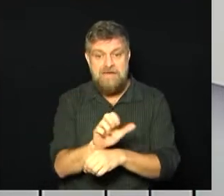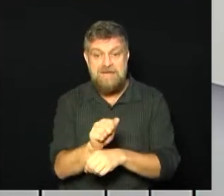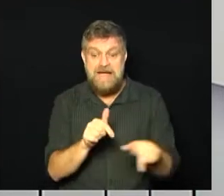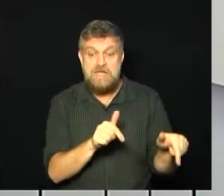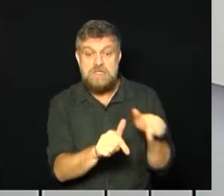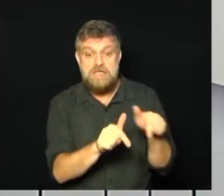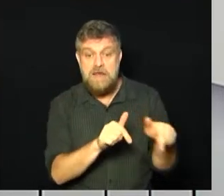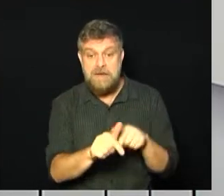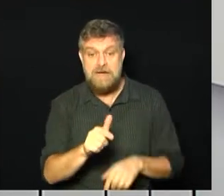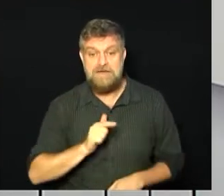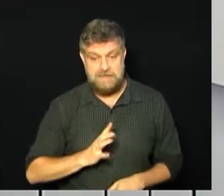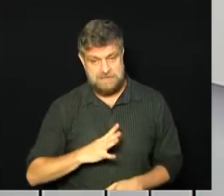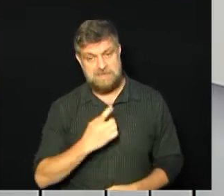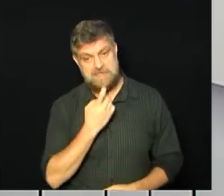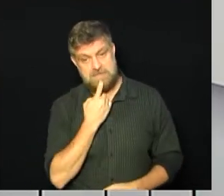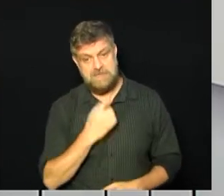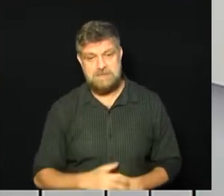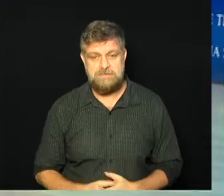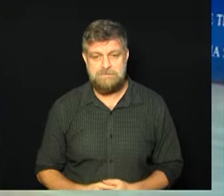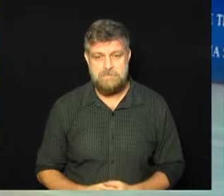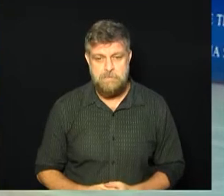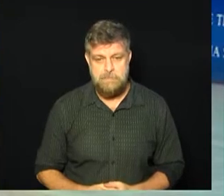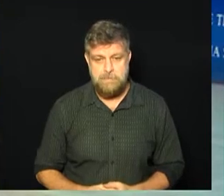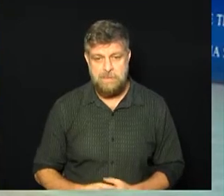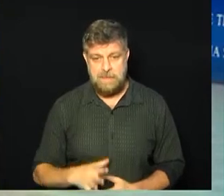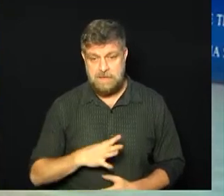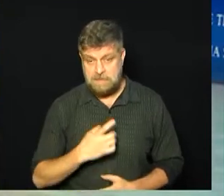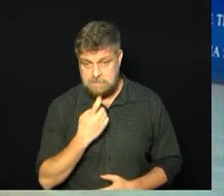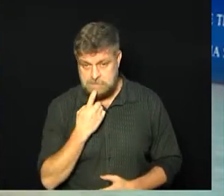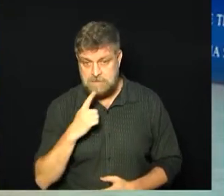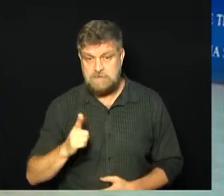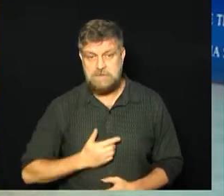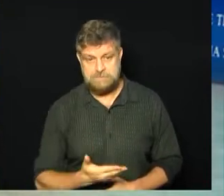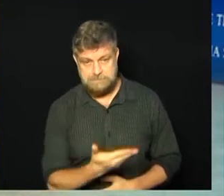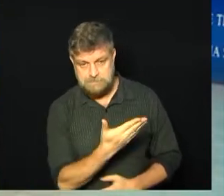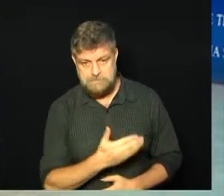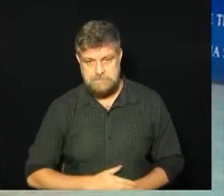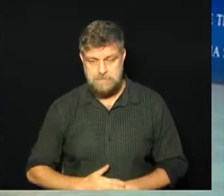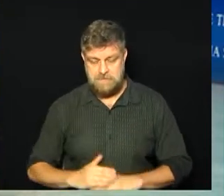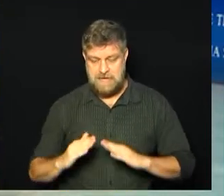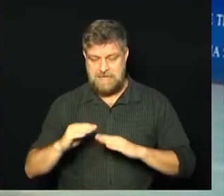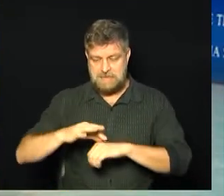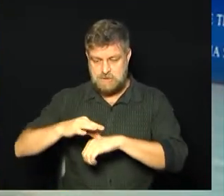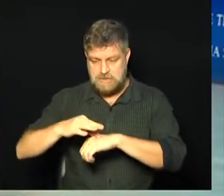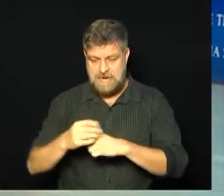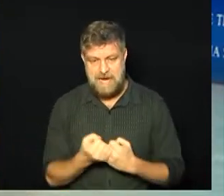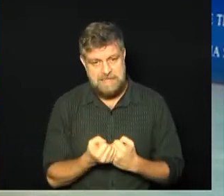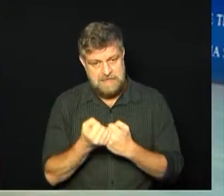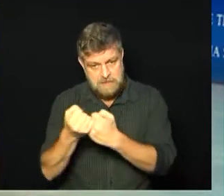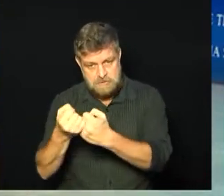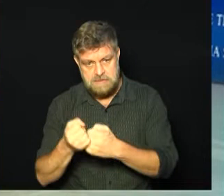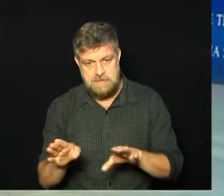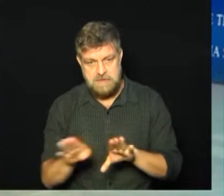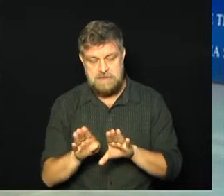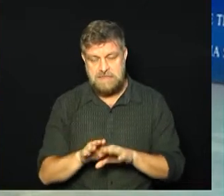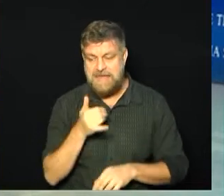emprego disponíveis para Campinas. Campinas tem vagas para açougueiro, ajudante de açougueiro, ajudante